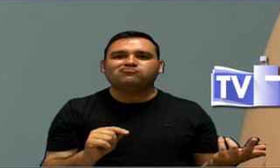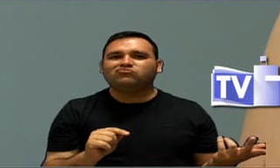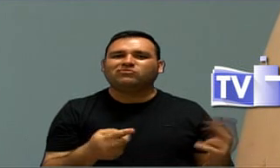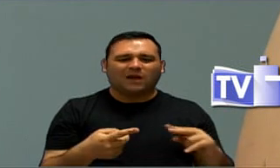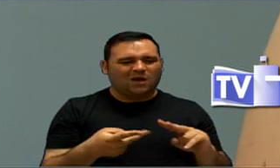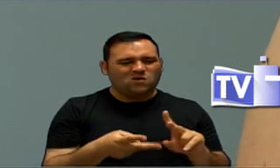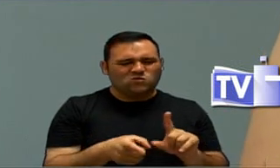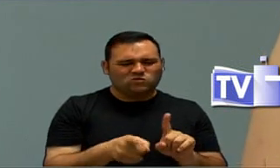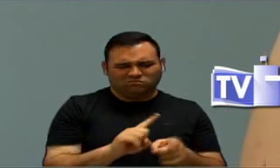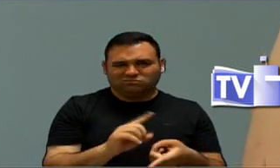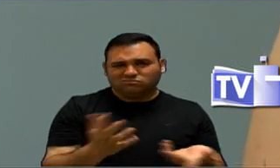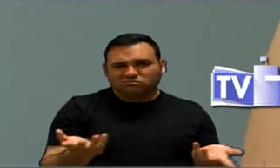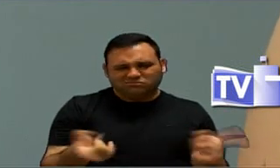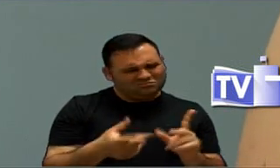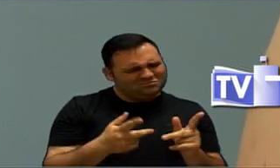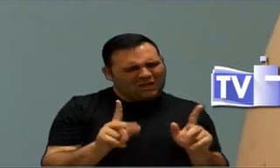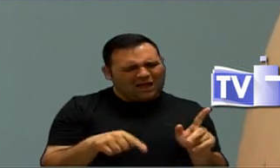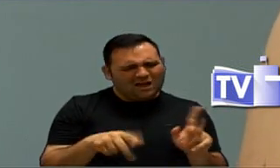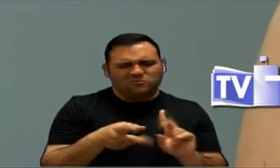contraditória,